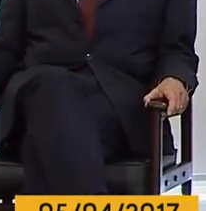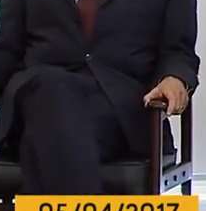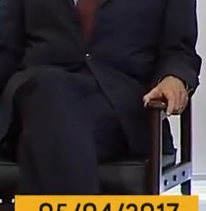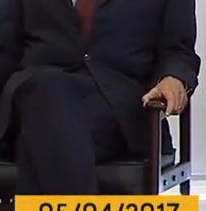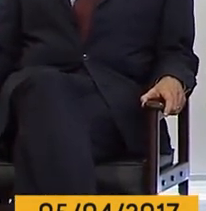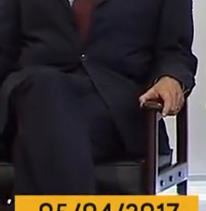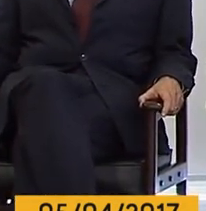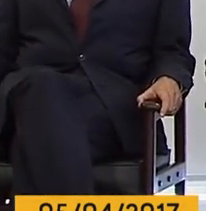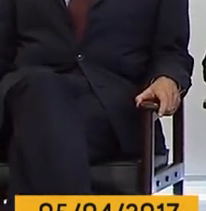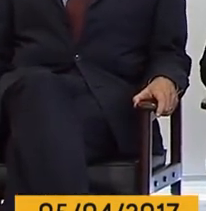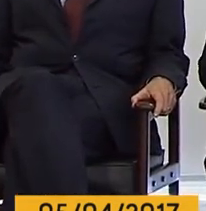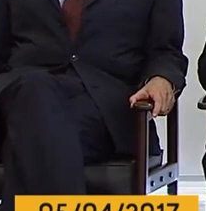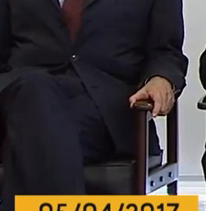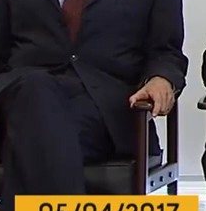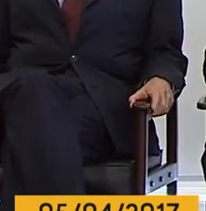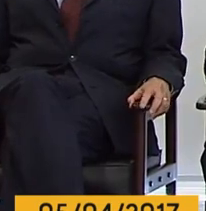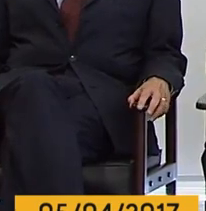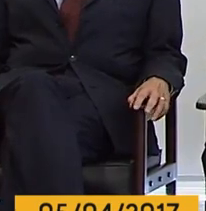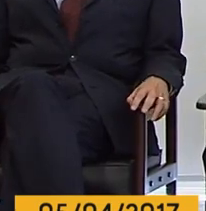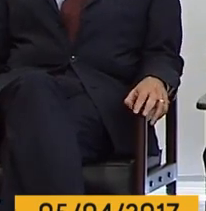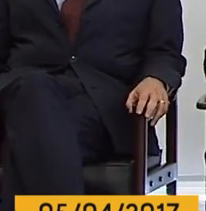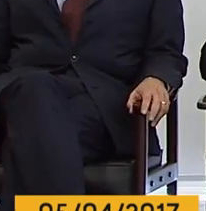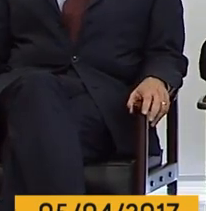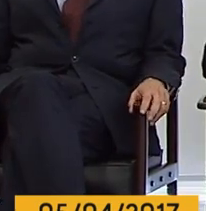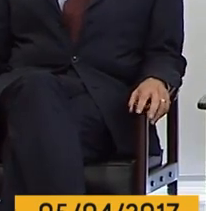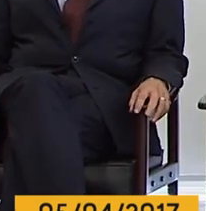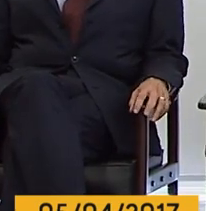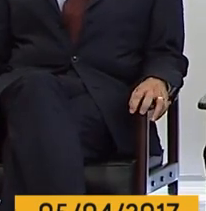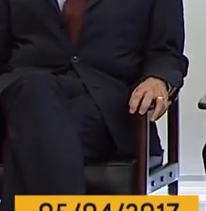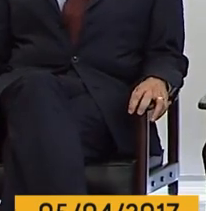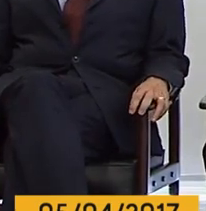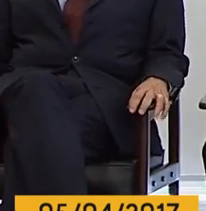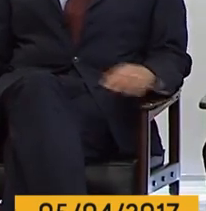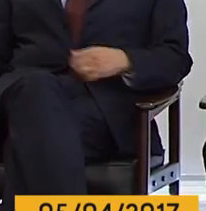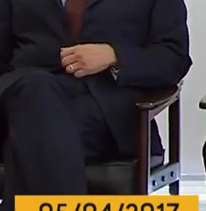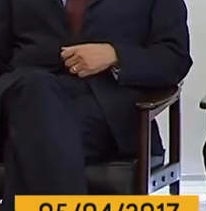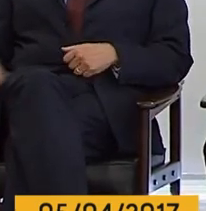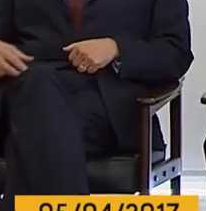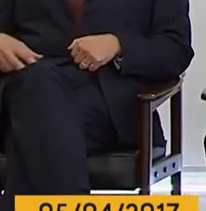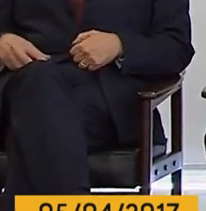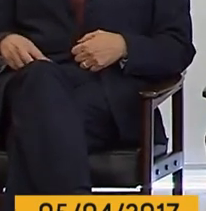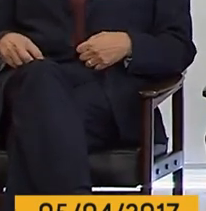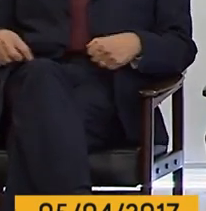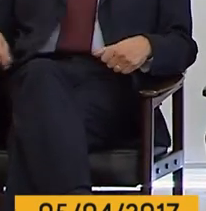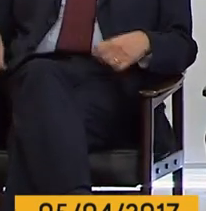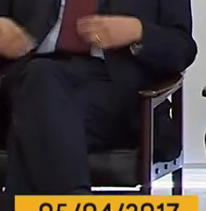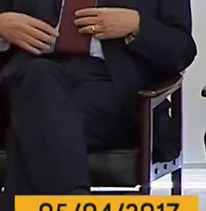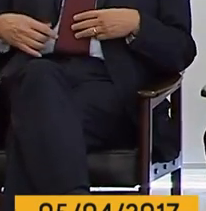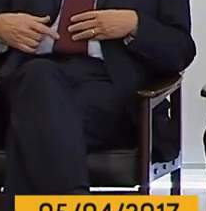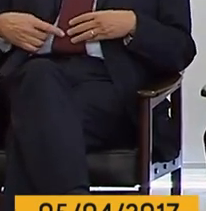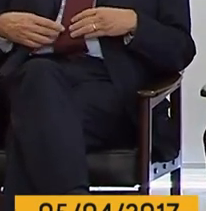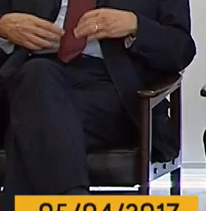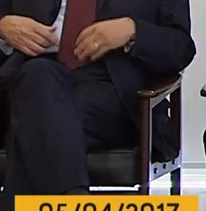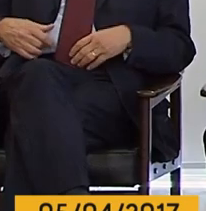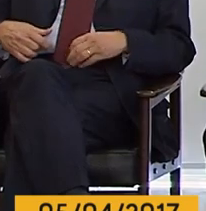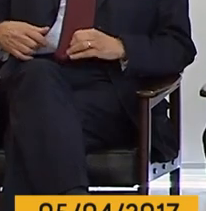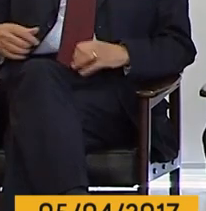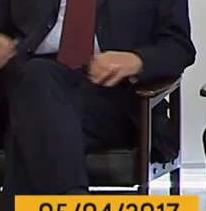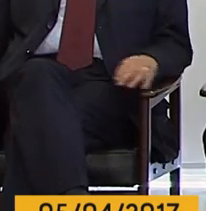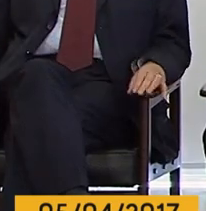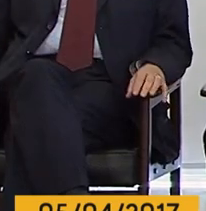acompanhar dando início a esta cerimônia ouviremos as palavras da deputada Federal rosela de Souza